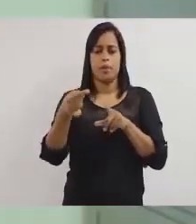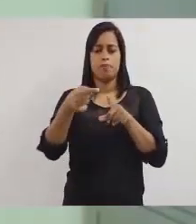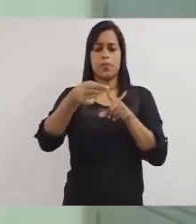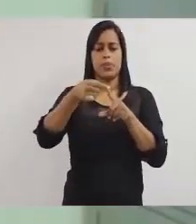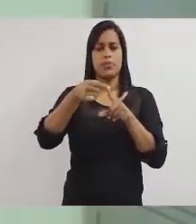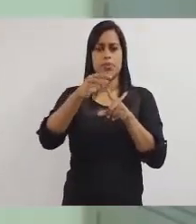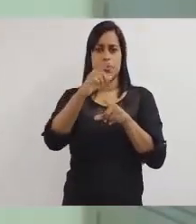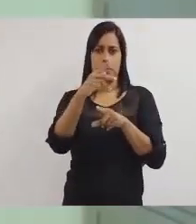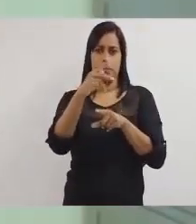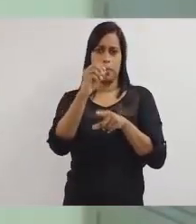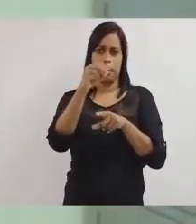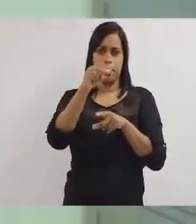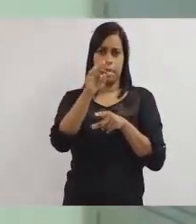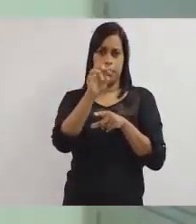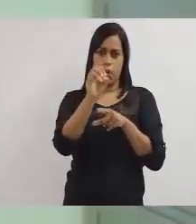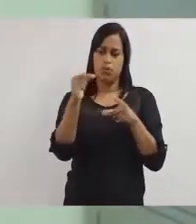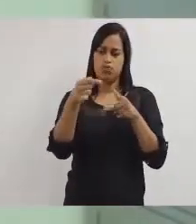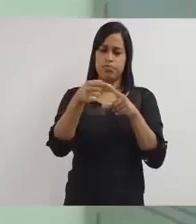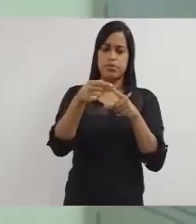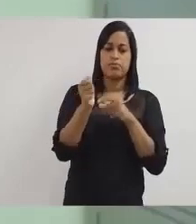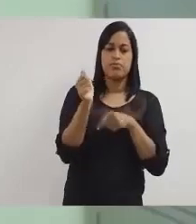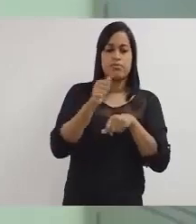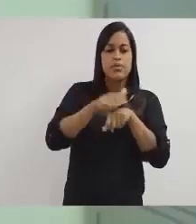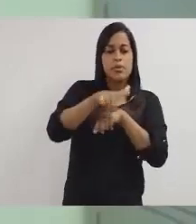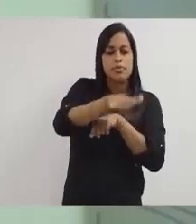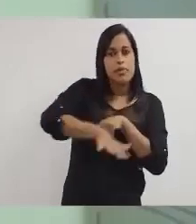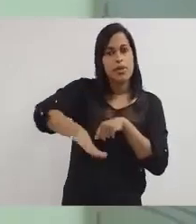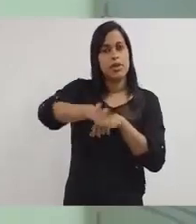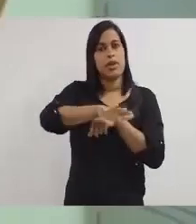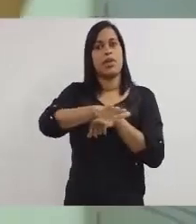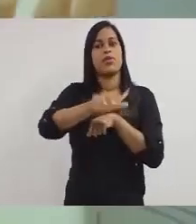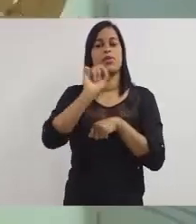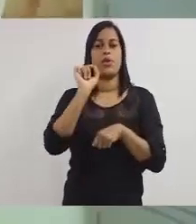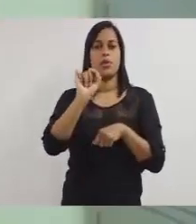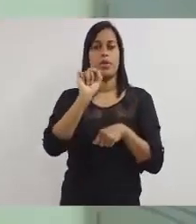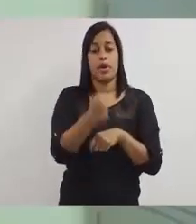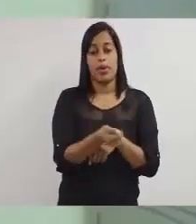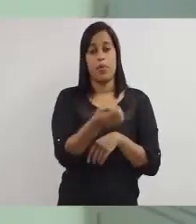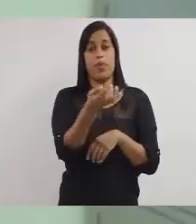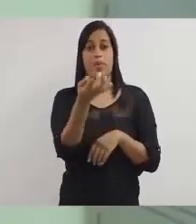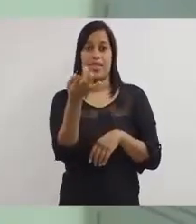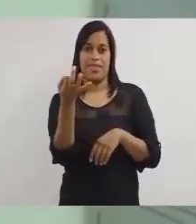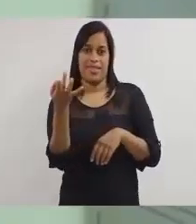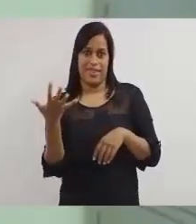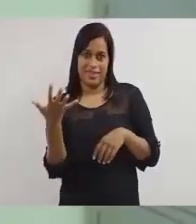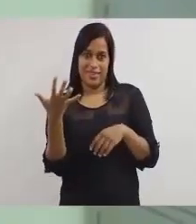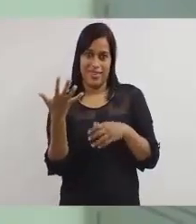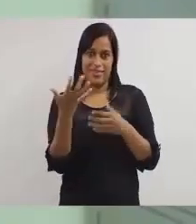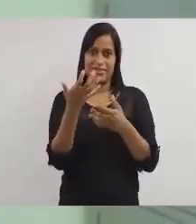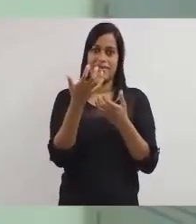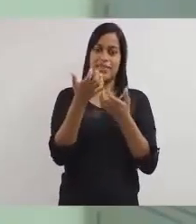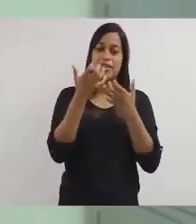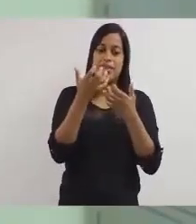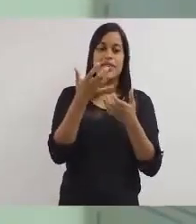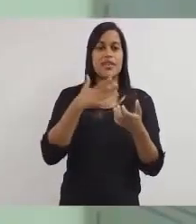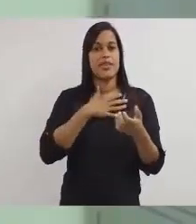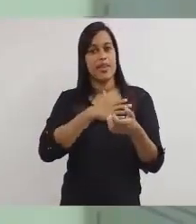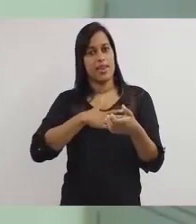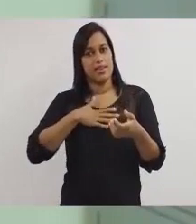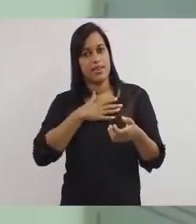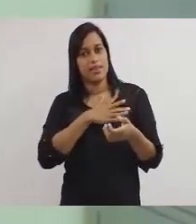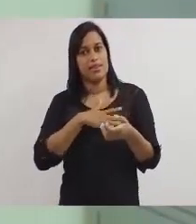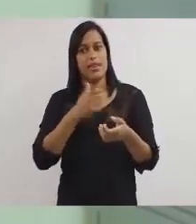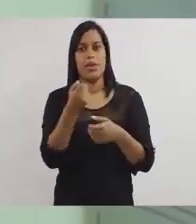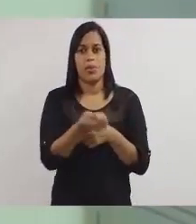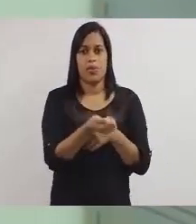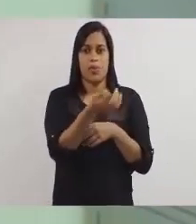de equilíbrio de mercado? É a situação em que a quantidade que deseja ser consumida, chamada